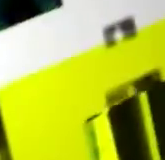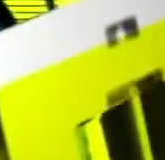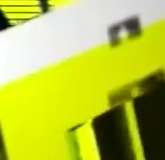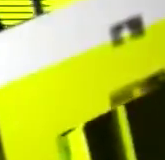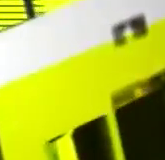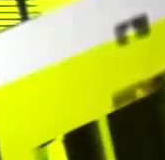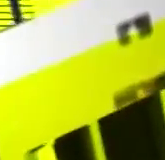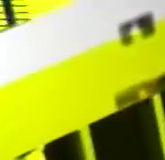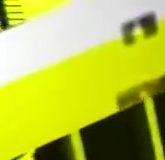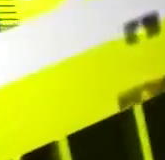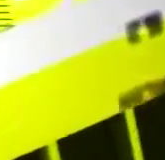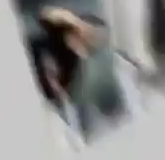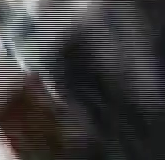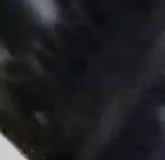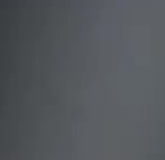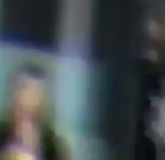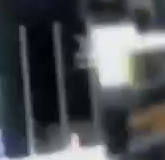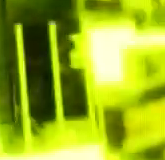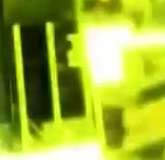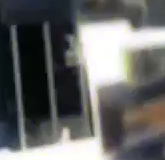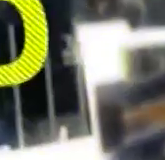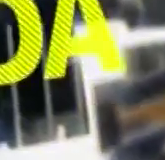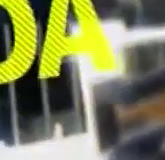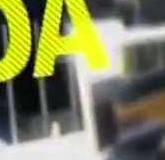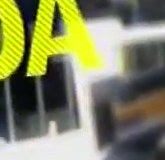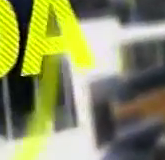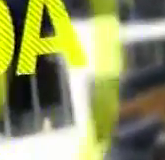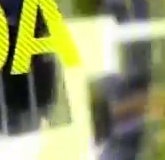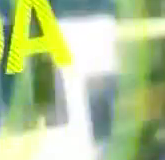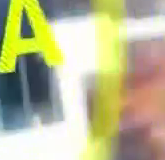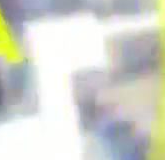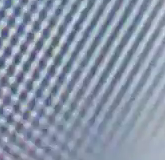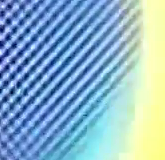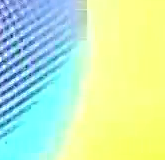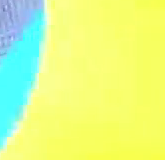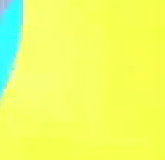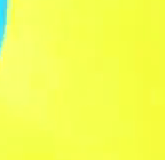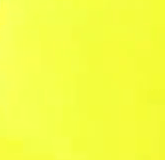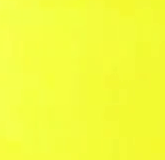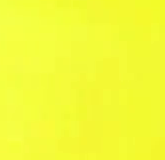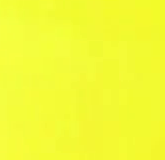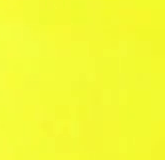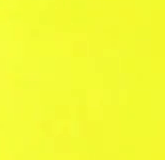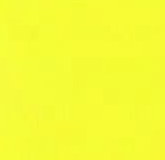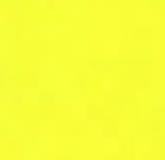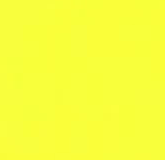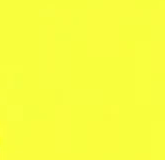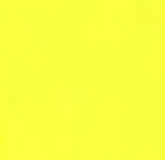Um segundo encaminhamento. Ministério de Santos, no meu estado de São Paulo.